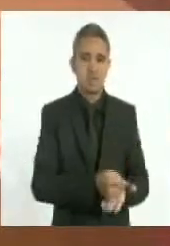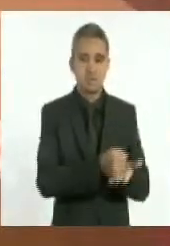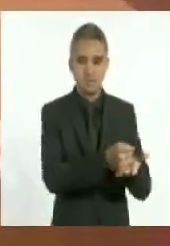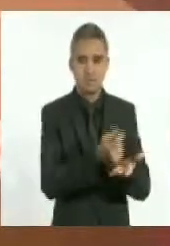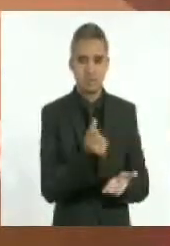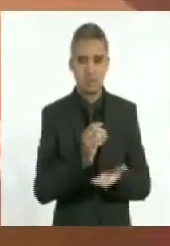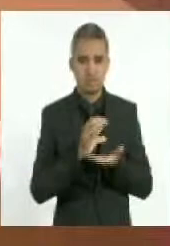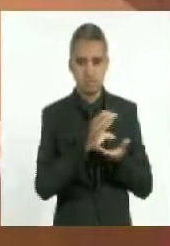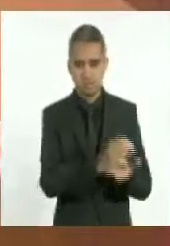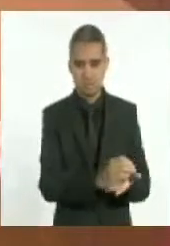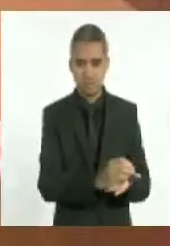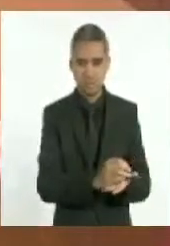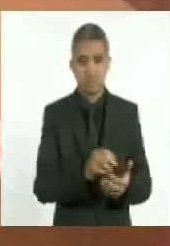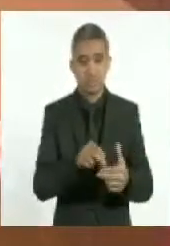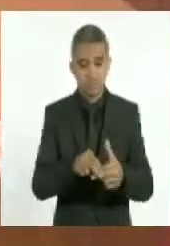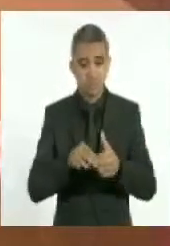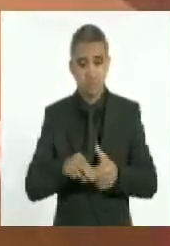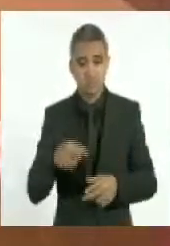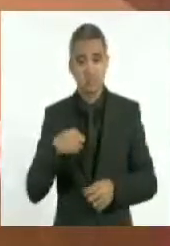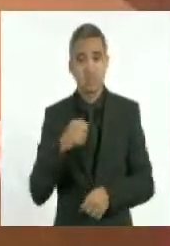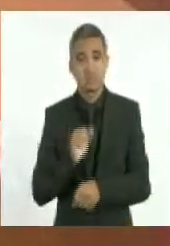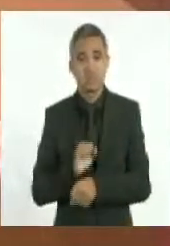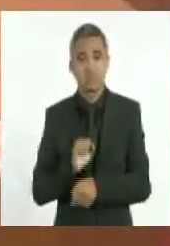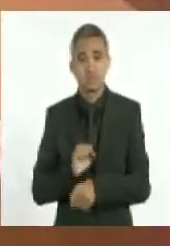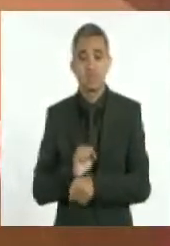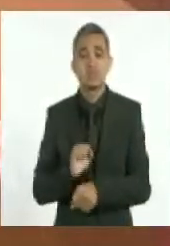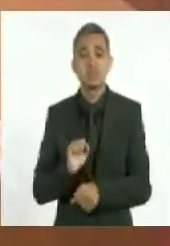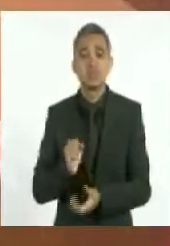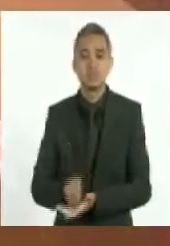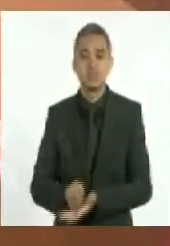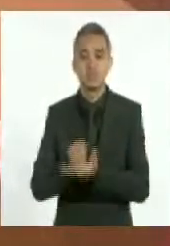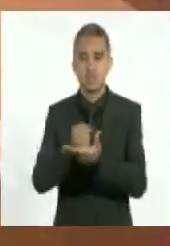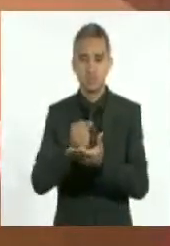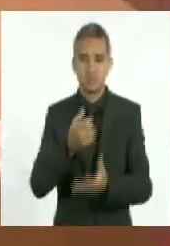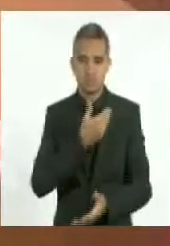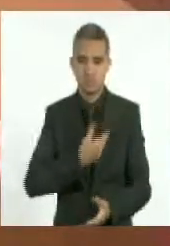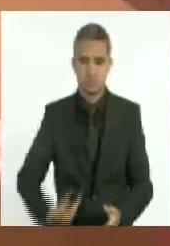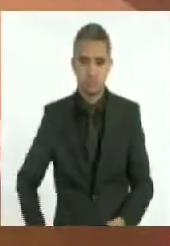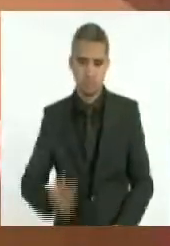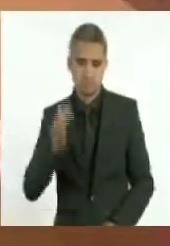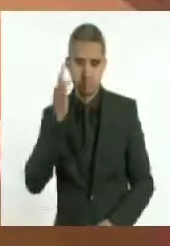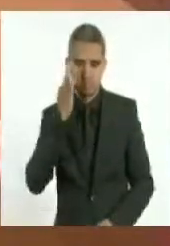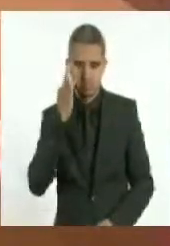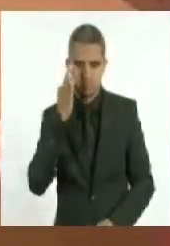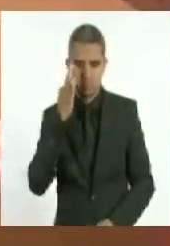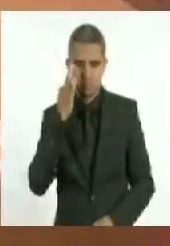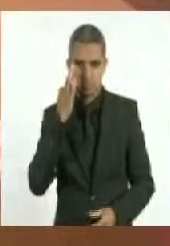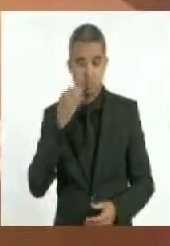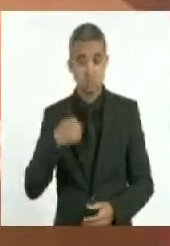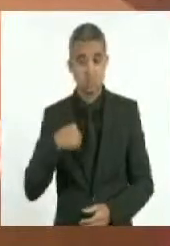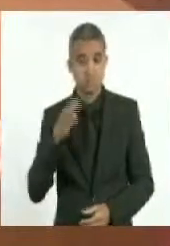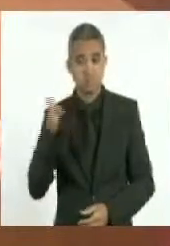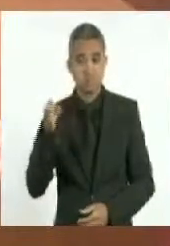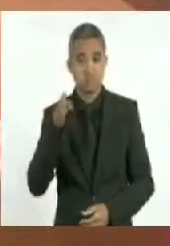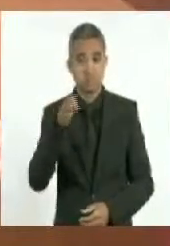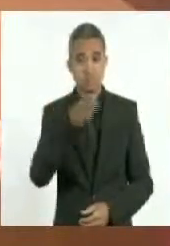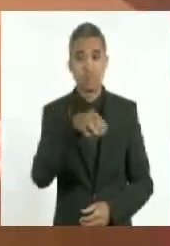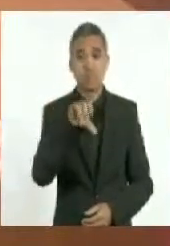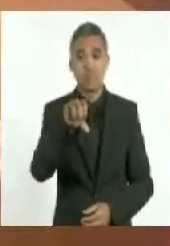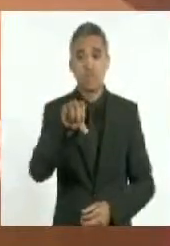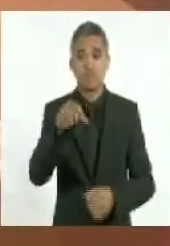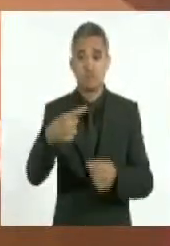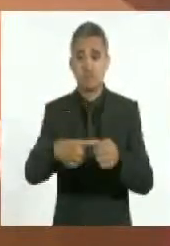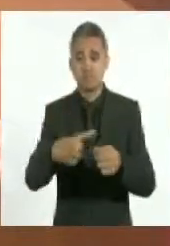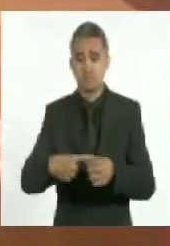esporte especial futebol com o apoio do governador Flávio Dino. Eu não o acompanhei muitos municípios, fui 9. Mas nos 9, eu pedi voto para